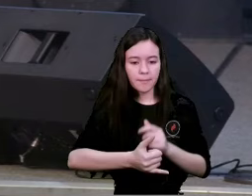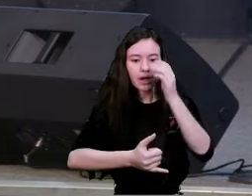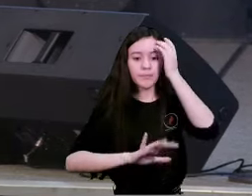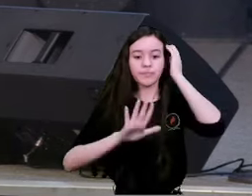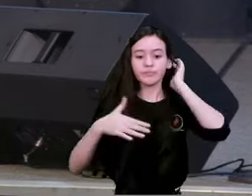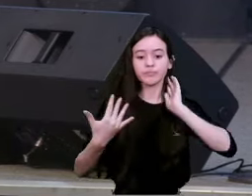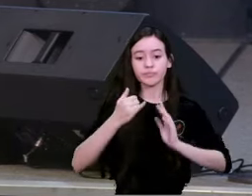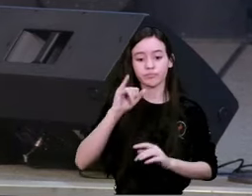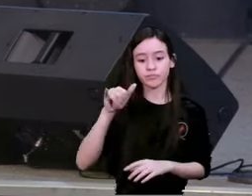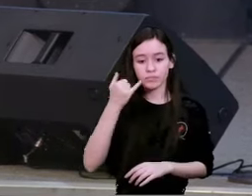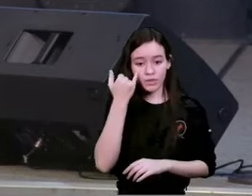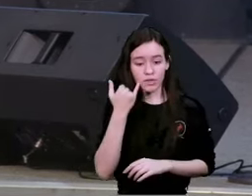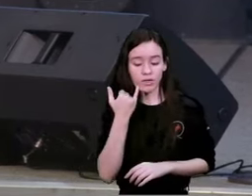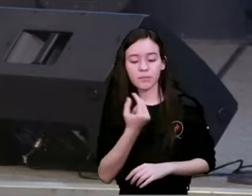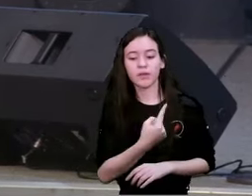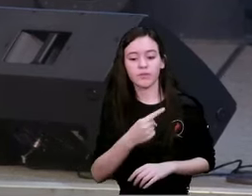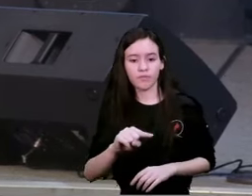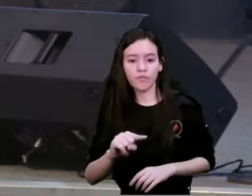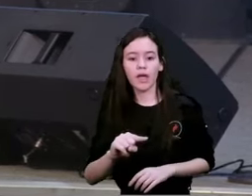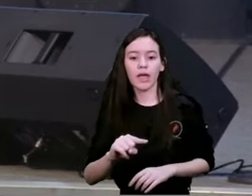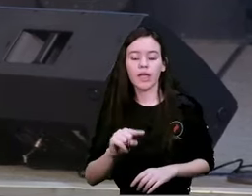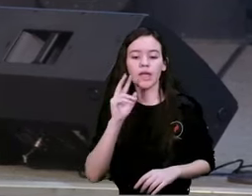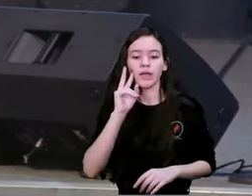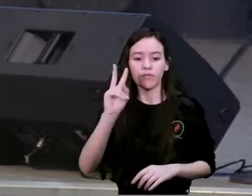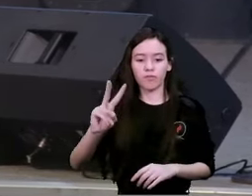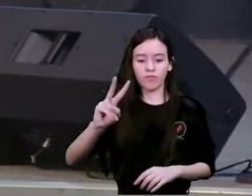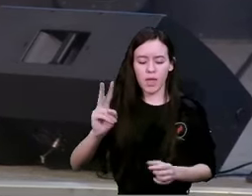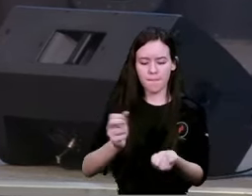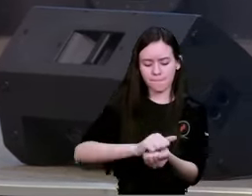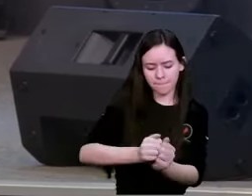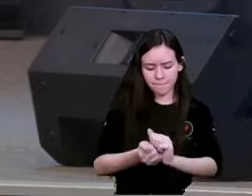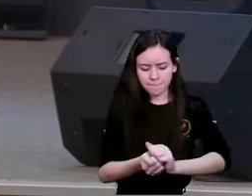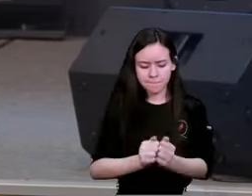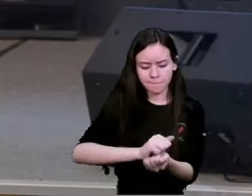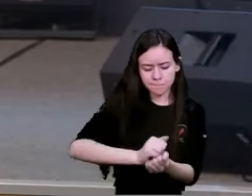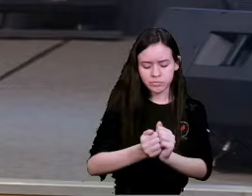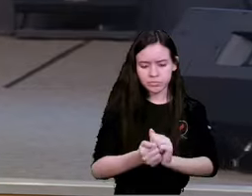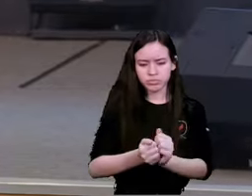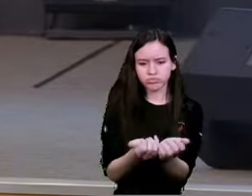Quando Jeremias desce na olaria, ele vê o oleiro trabalhando